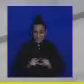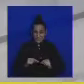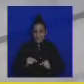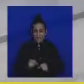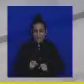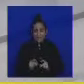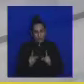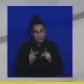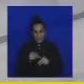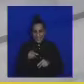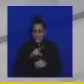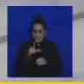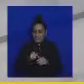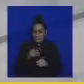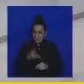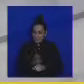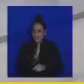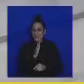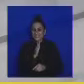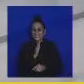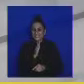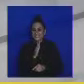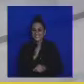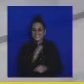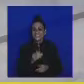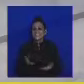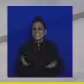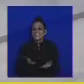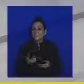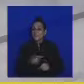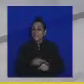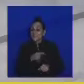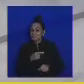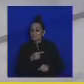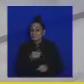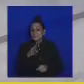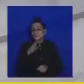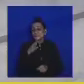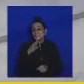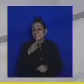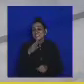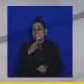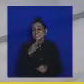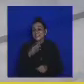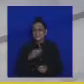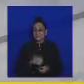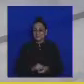Brasília. Ok, sorteio validado. E agora nós vamos conhecer